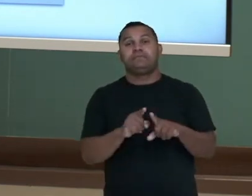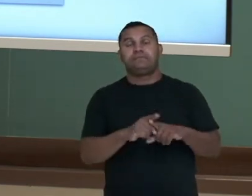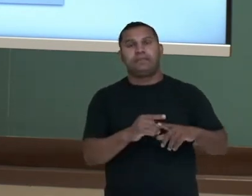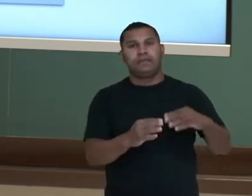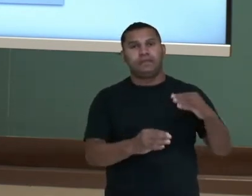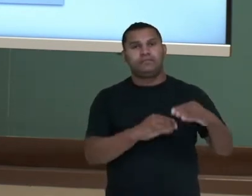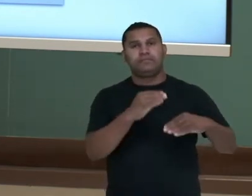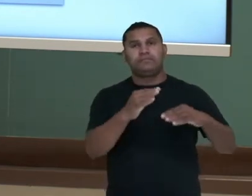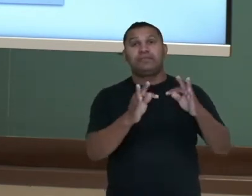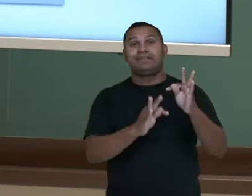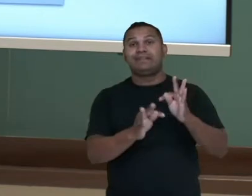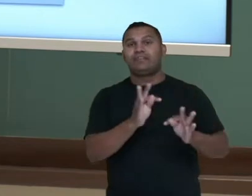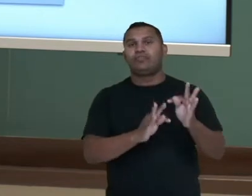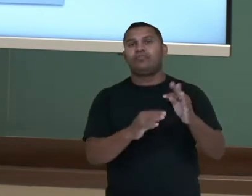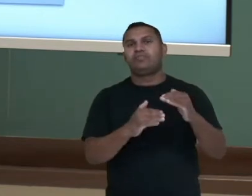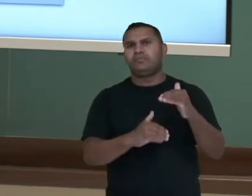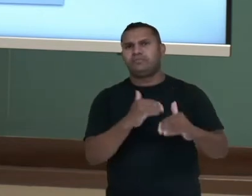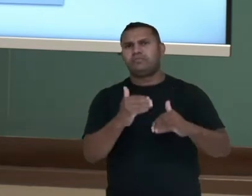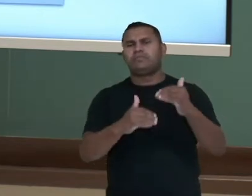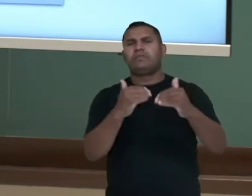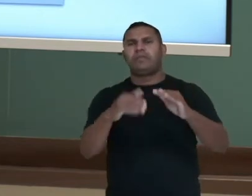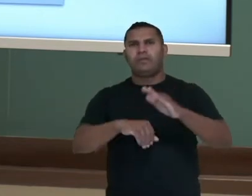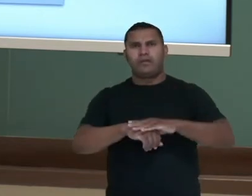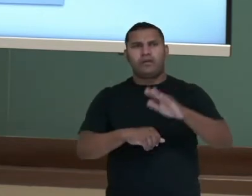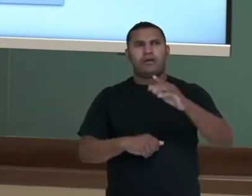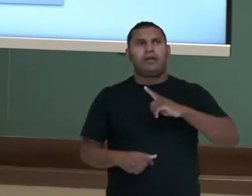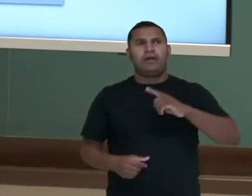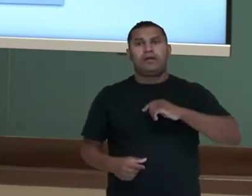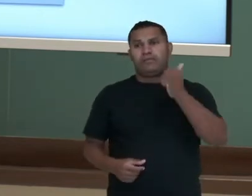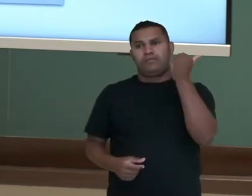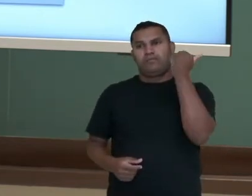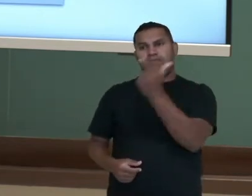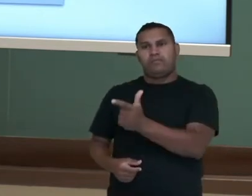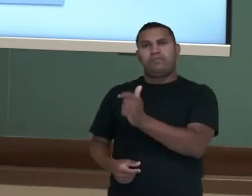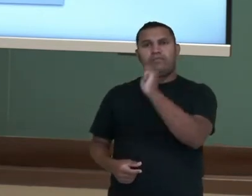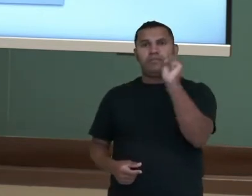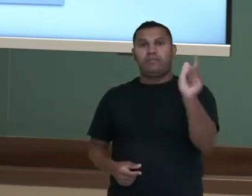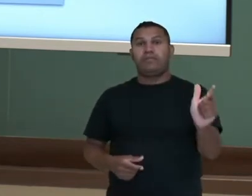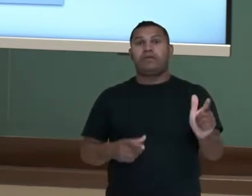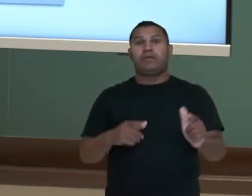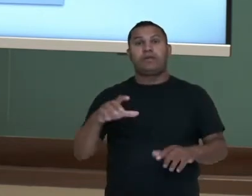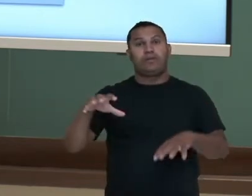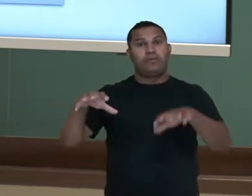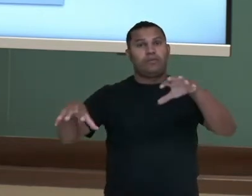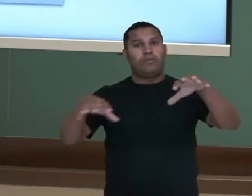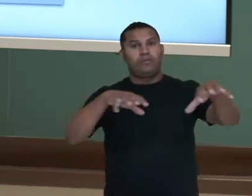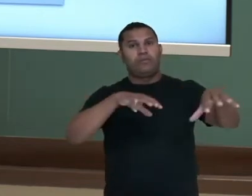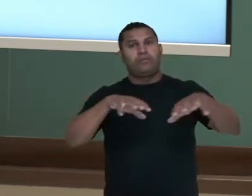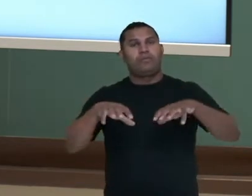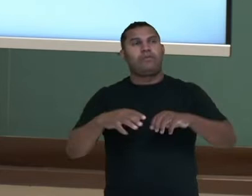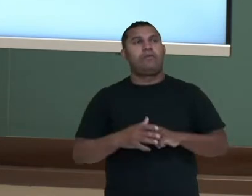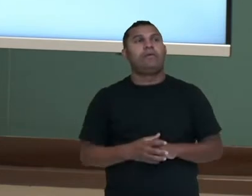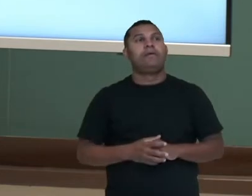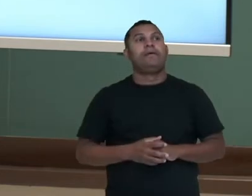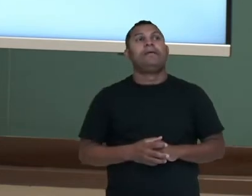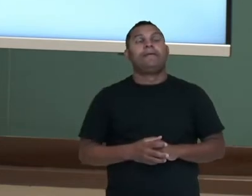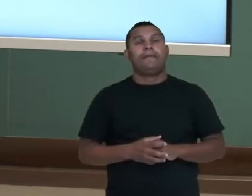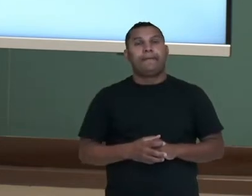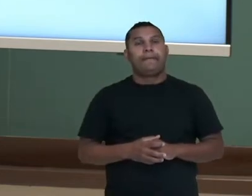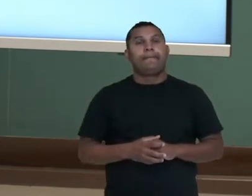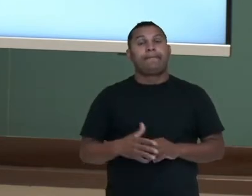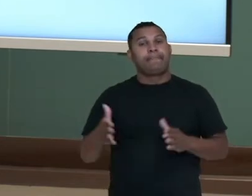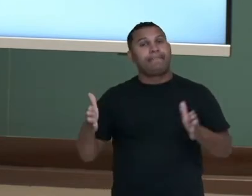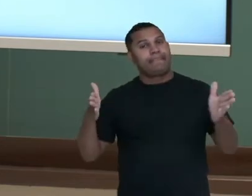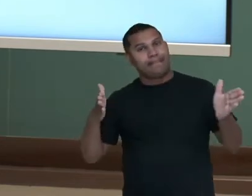conquista desses territórios através de um processo de imposição de superioridade militar. Então, olha só,